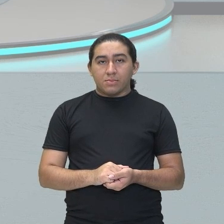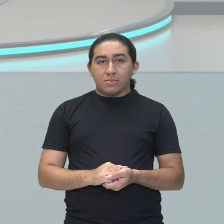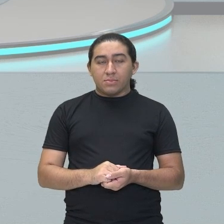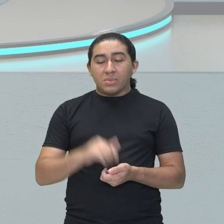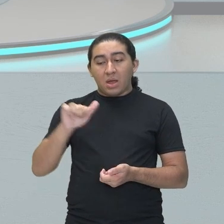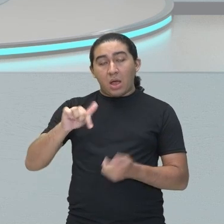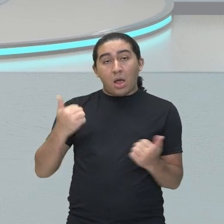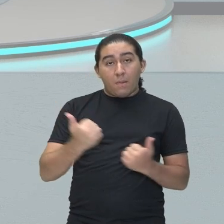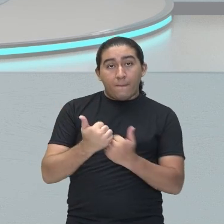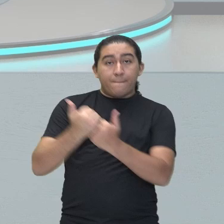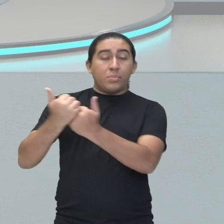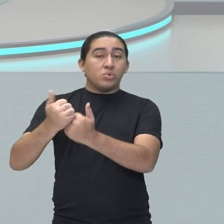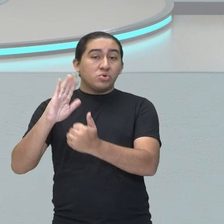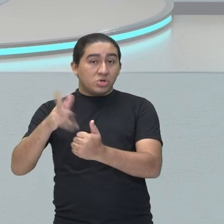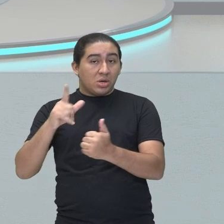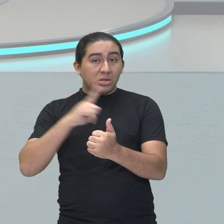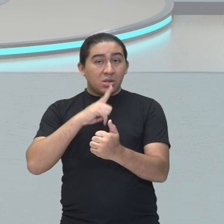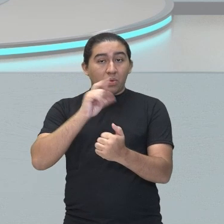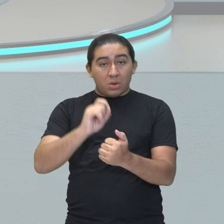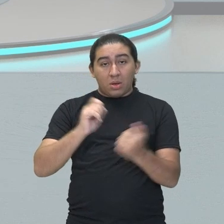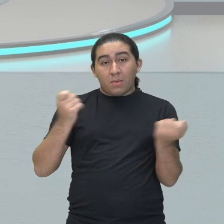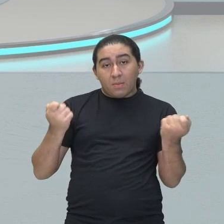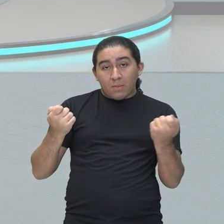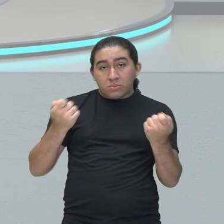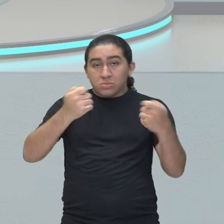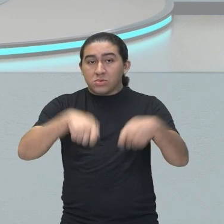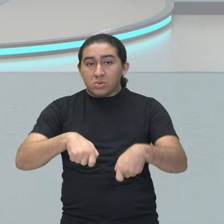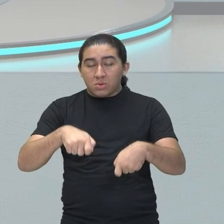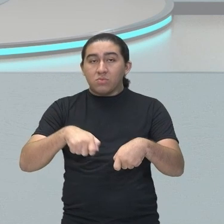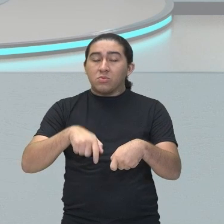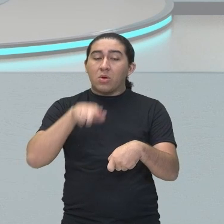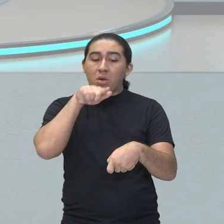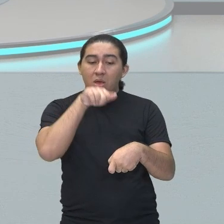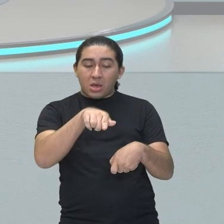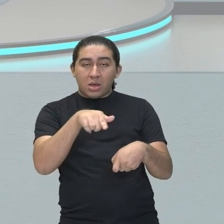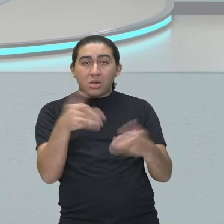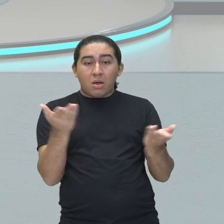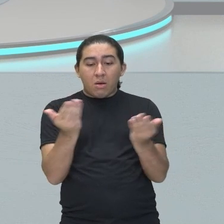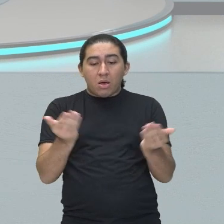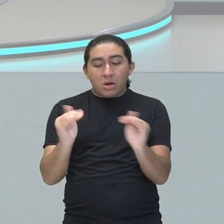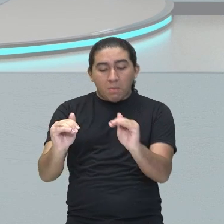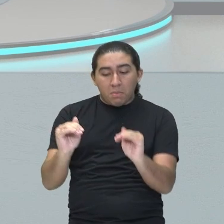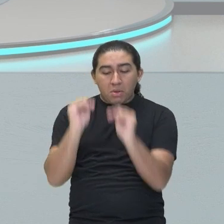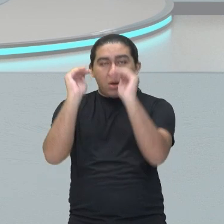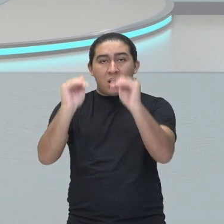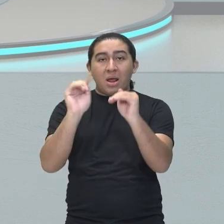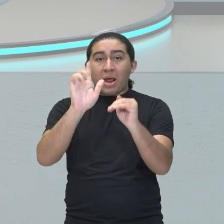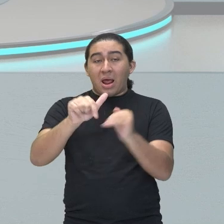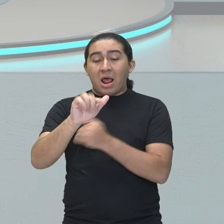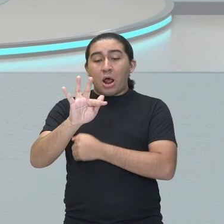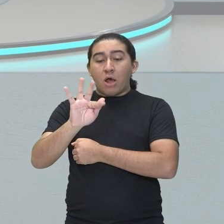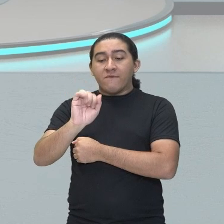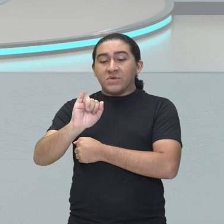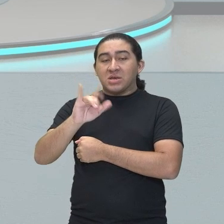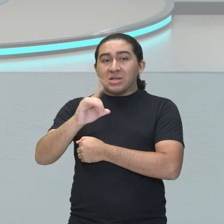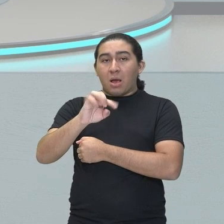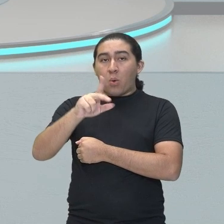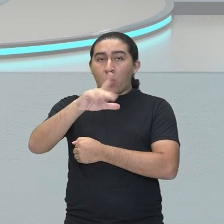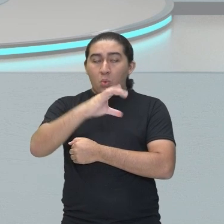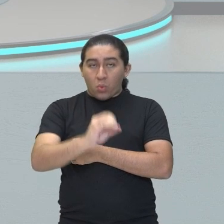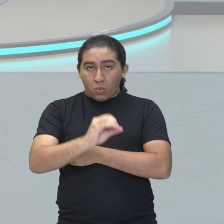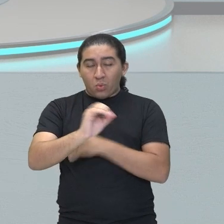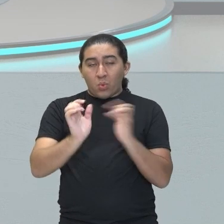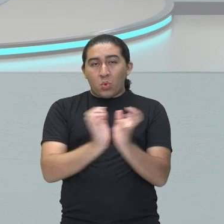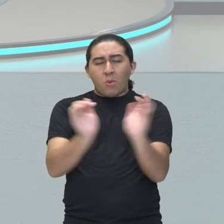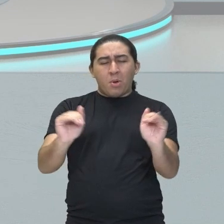lhe concedeu carta de fidalguia, tornou-se fidalgo, tornou-se um nobre, e o